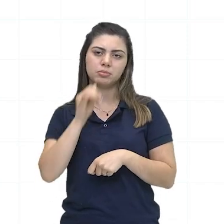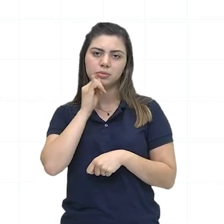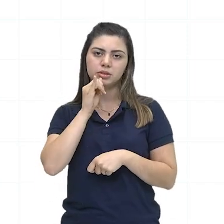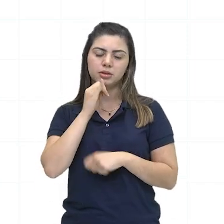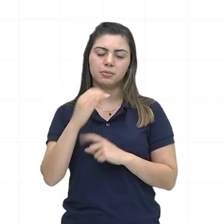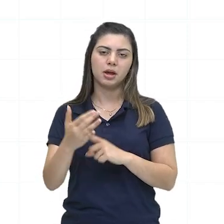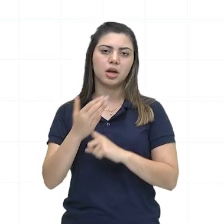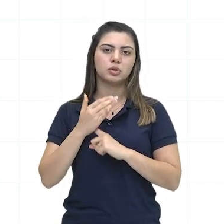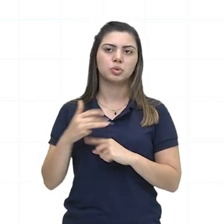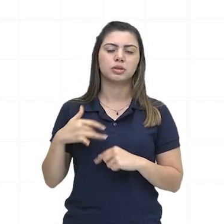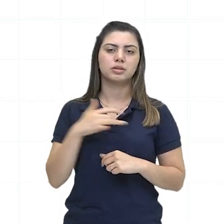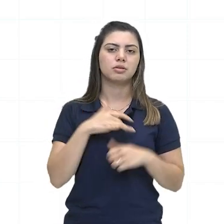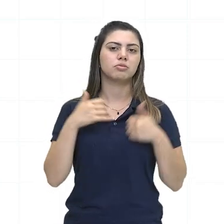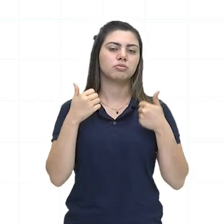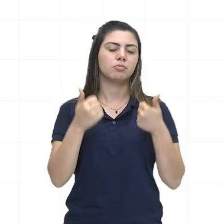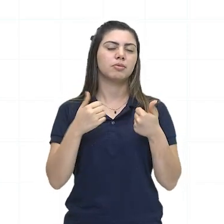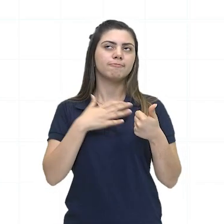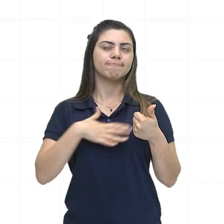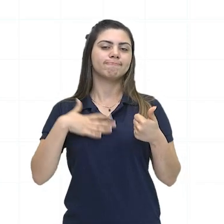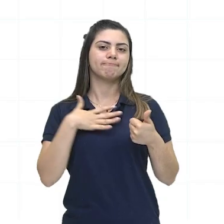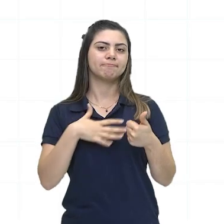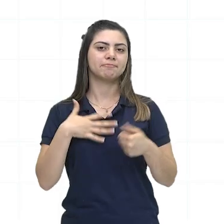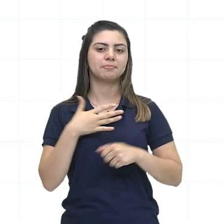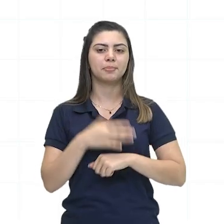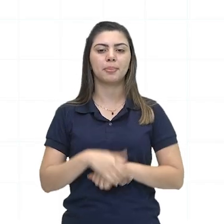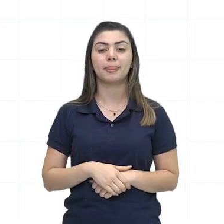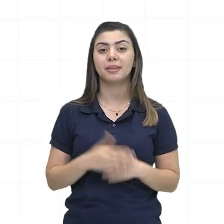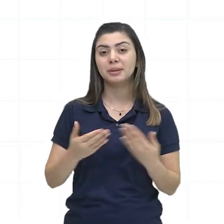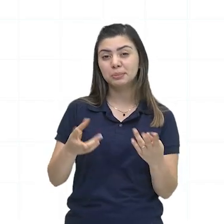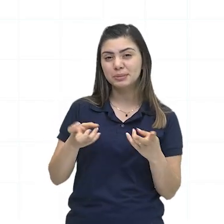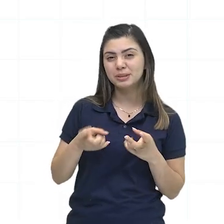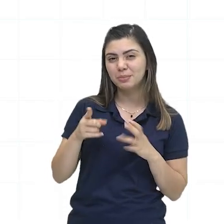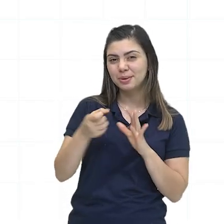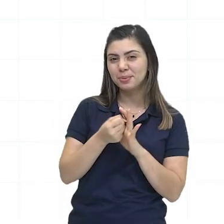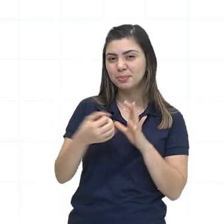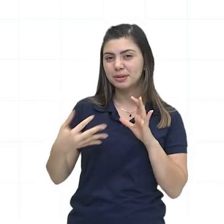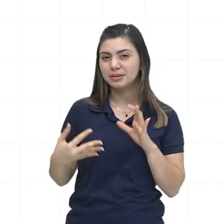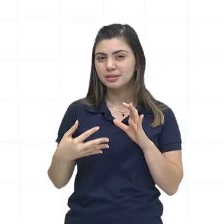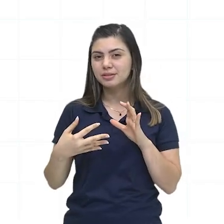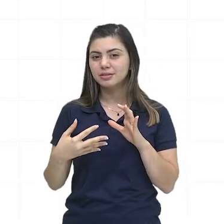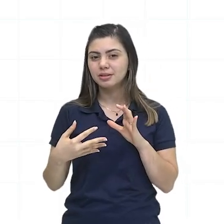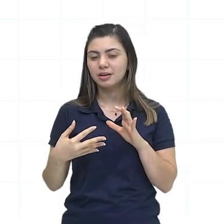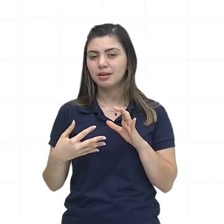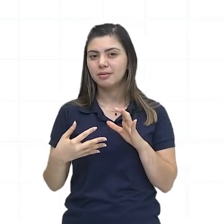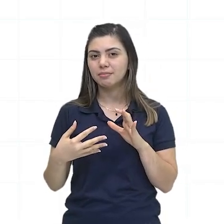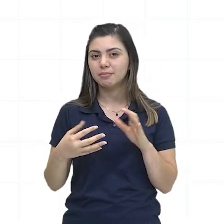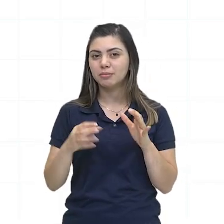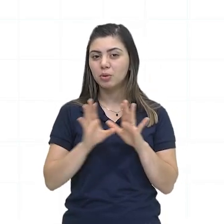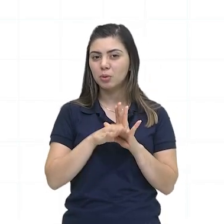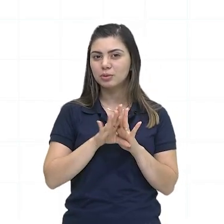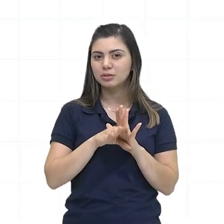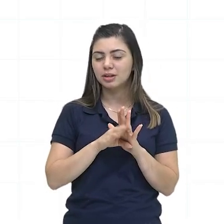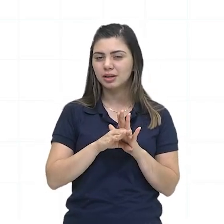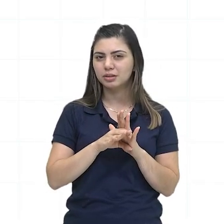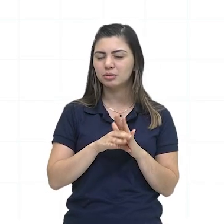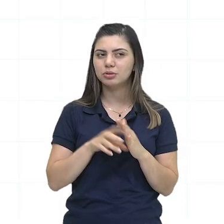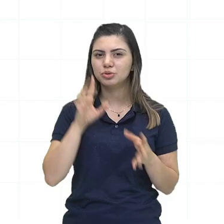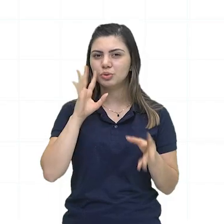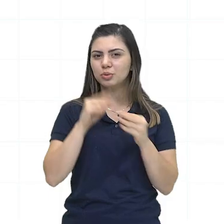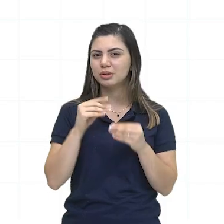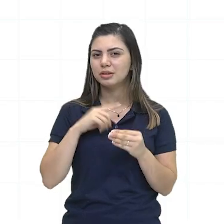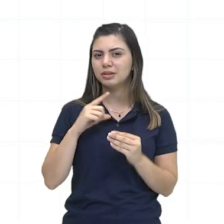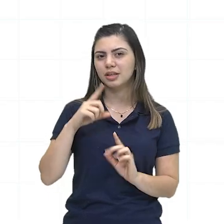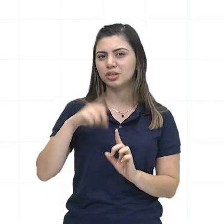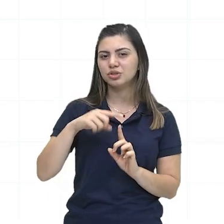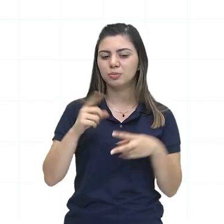saúde e bem-estar. Então, por essa definição, já deu para a gente perceber que existem aí 2 tipos de